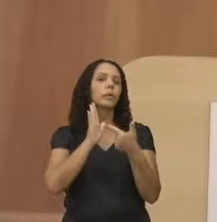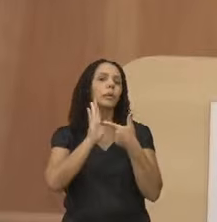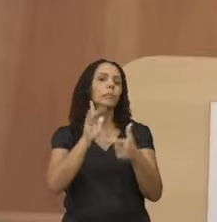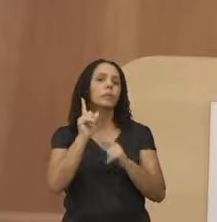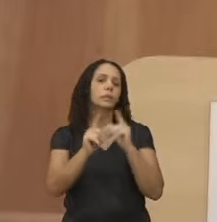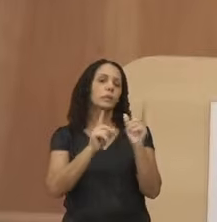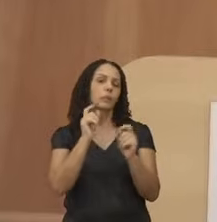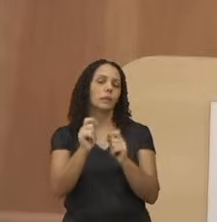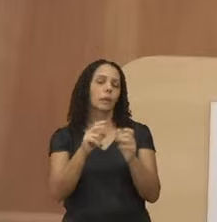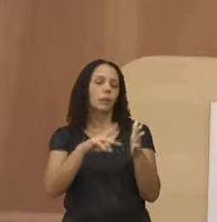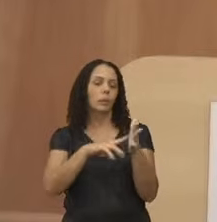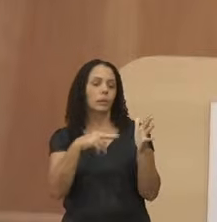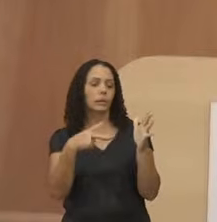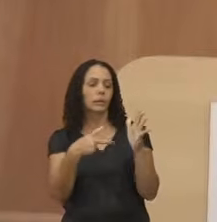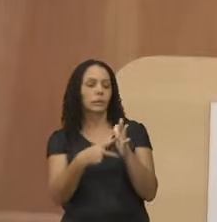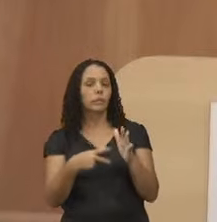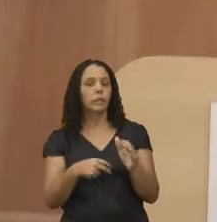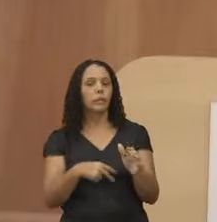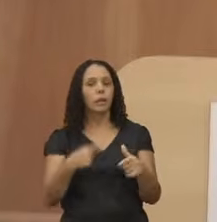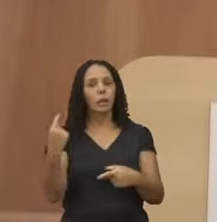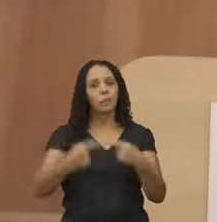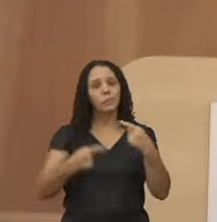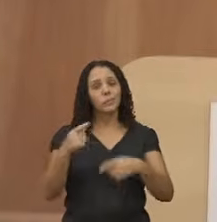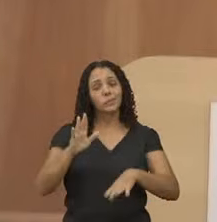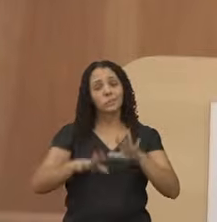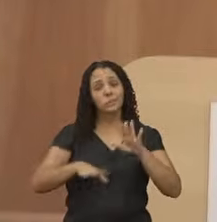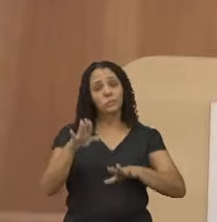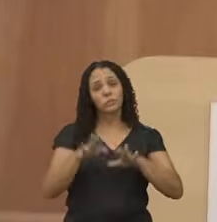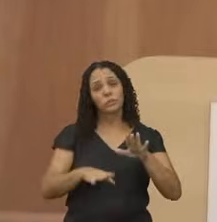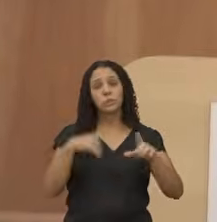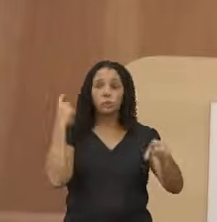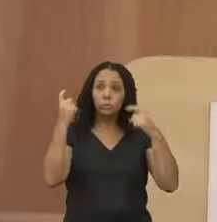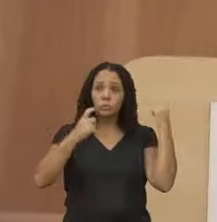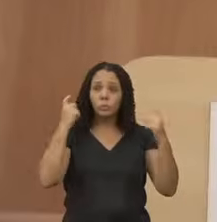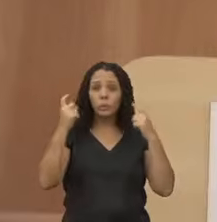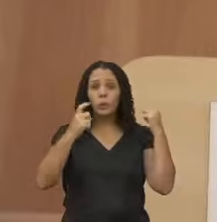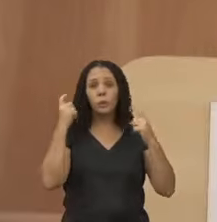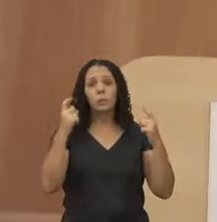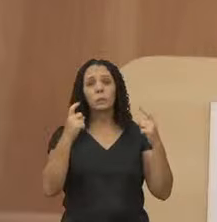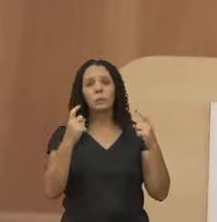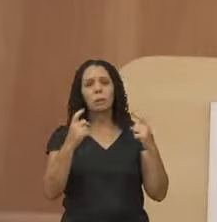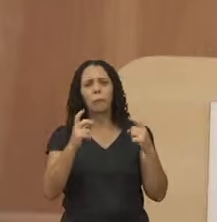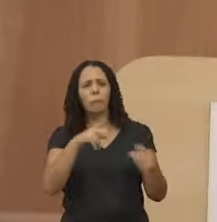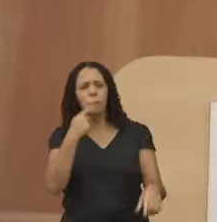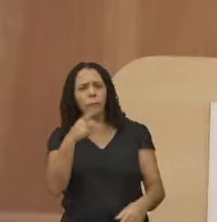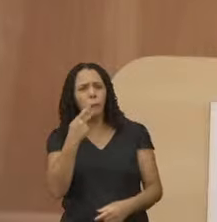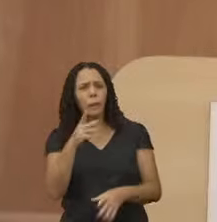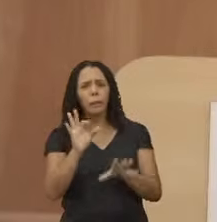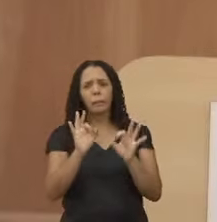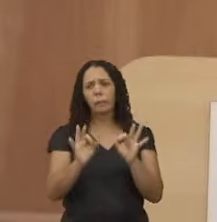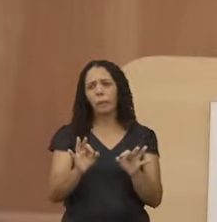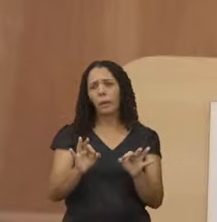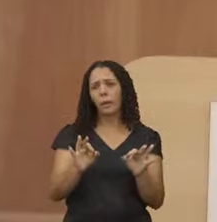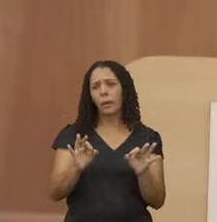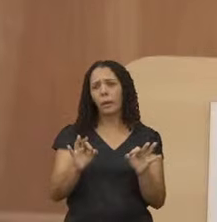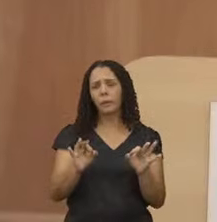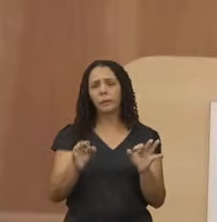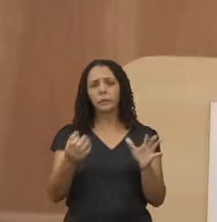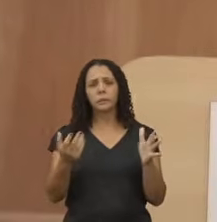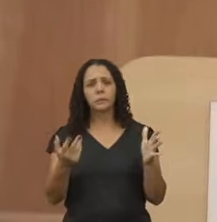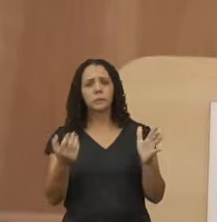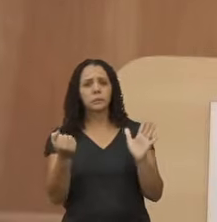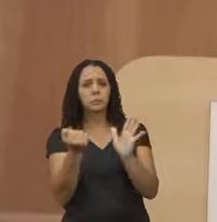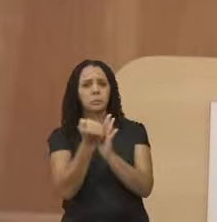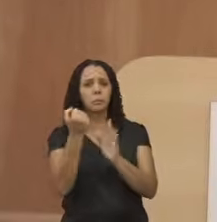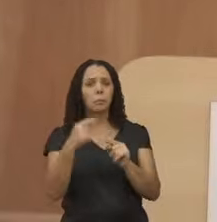sutileza? Que a política, muitas vezes, se preocupa muito com retórica, se preocupa muito com símbolos, mas se preocupa muito